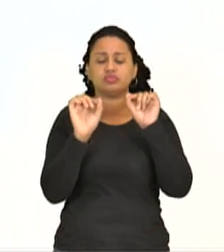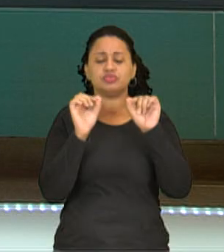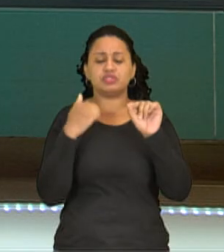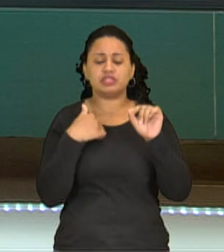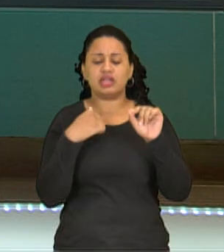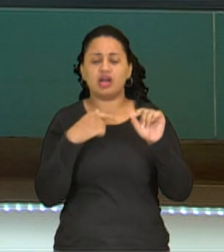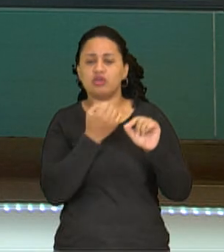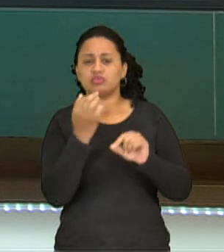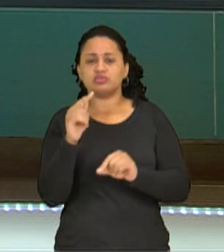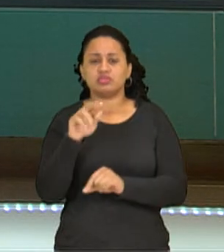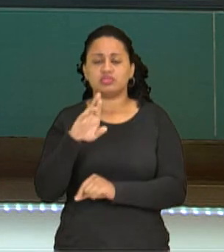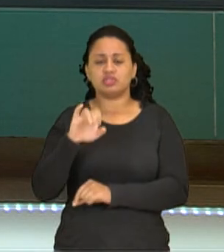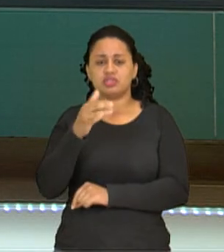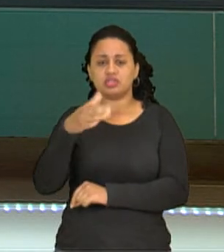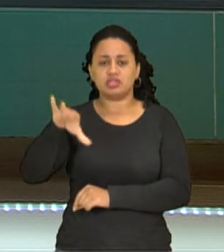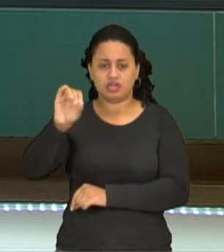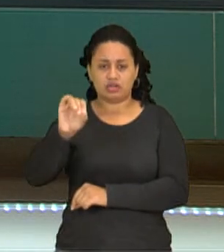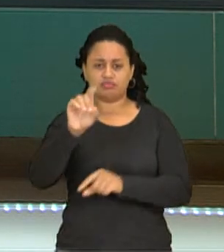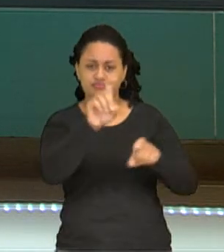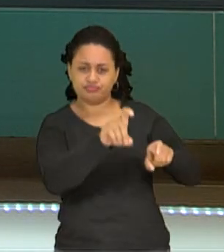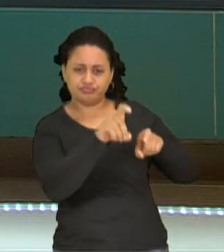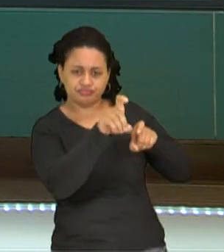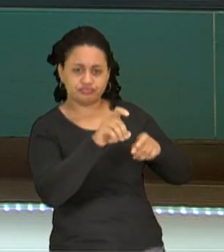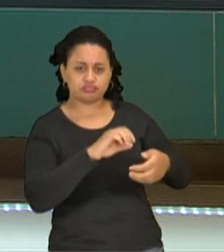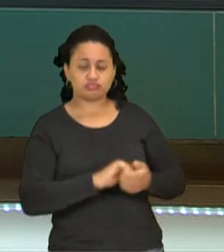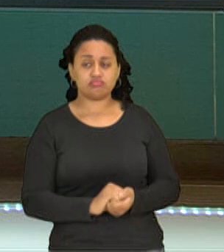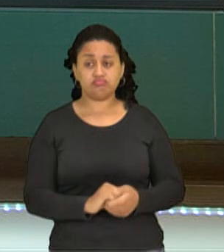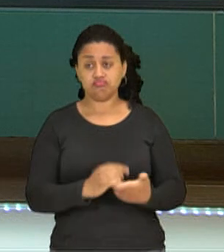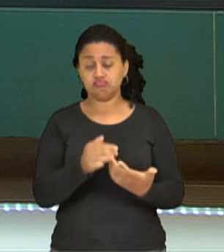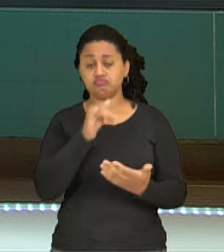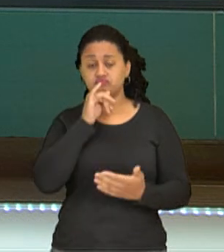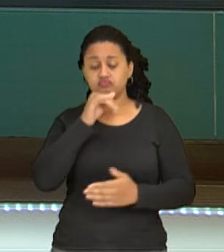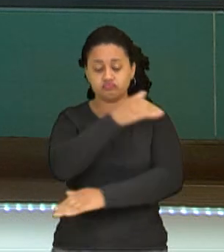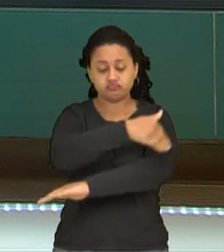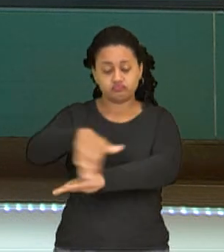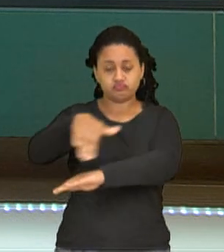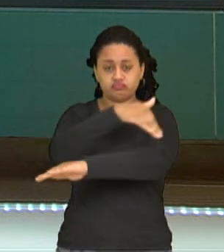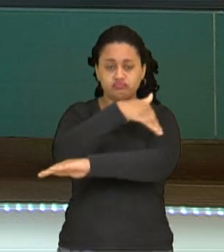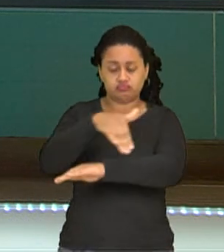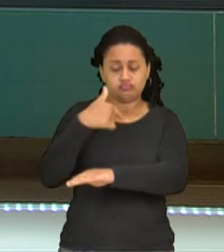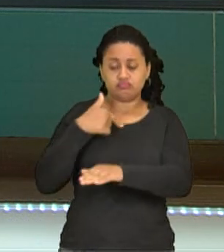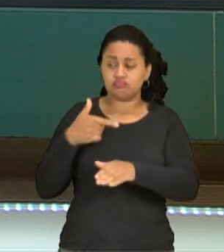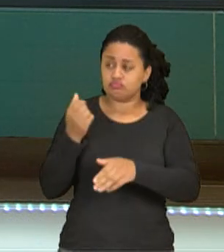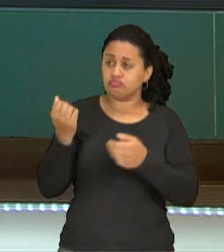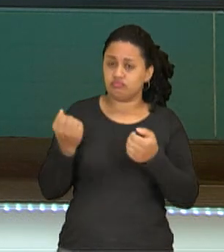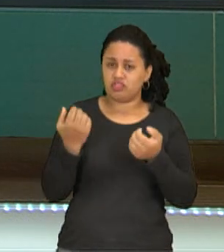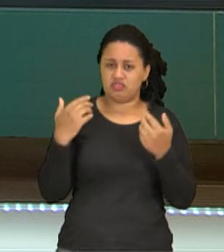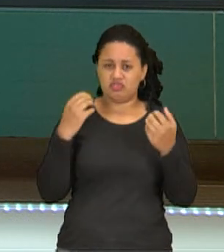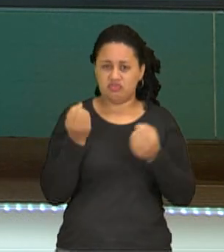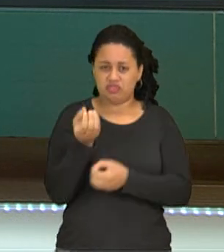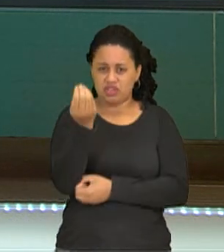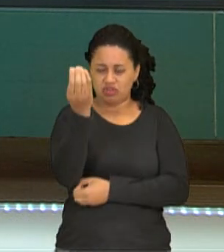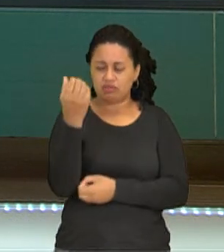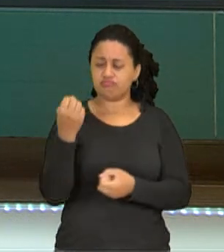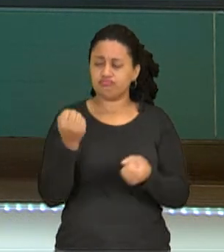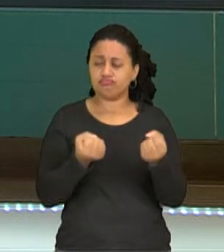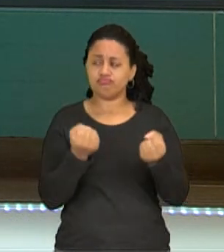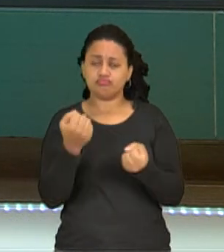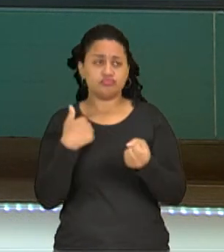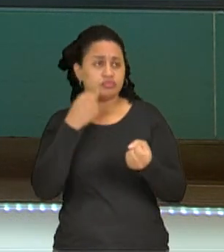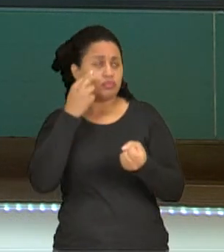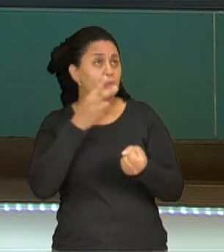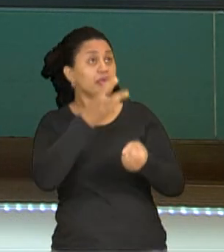os grãos que é da agricultura? Por exemplo, quando você anda pelas estradas aí, você vê muitos cilindros que tem